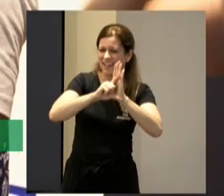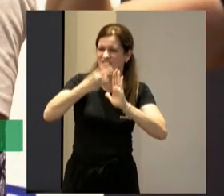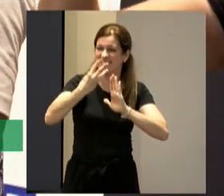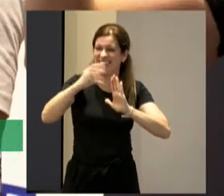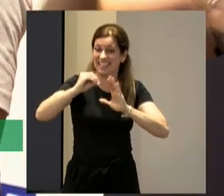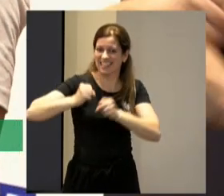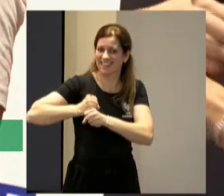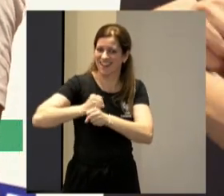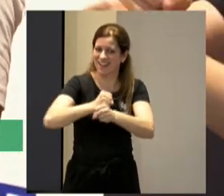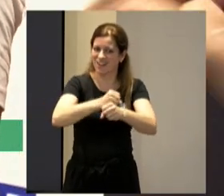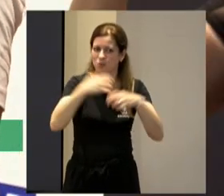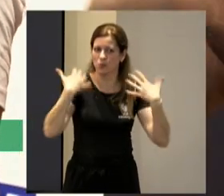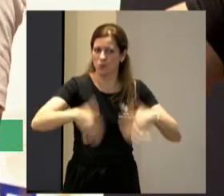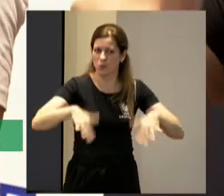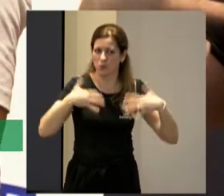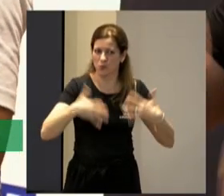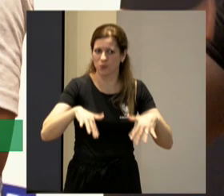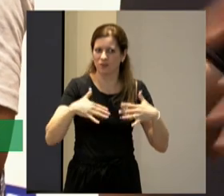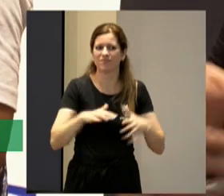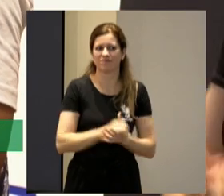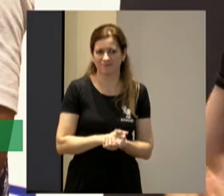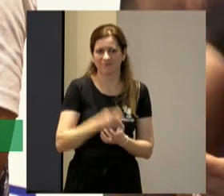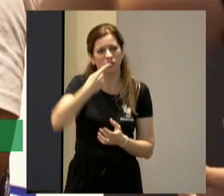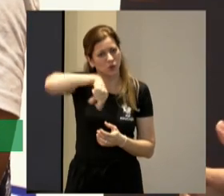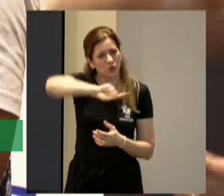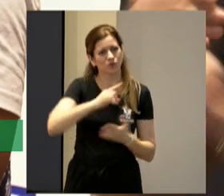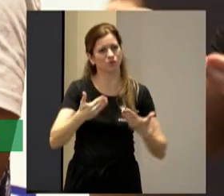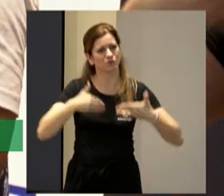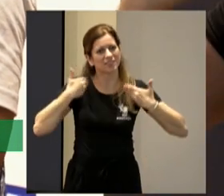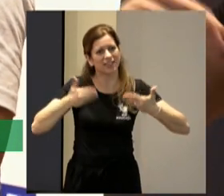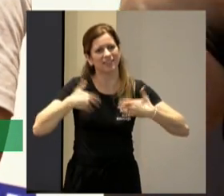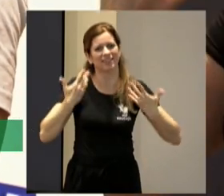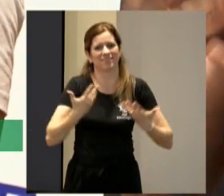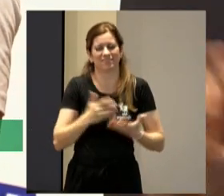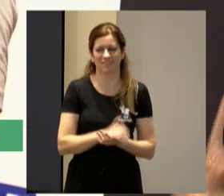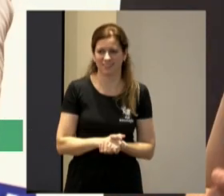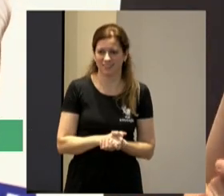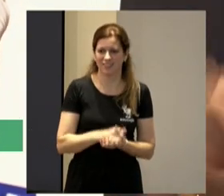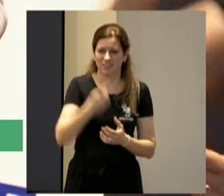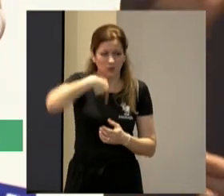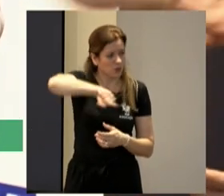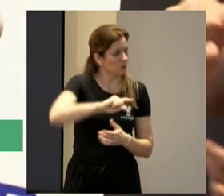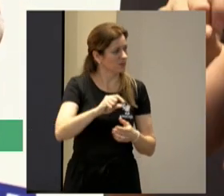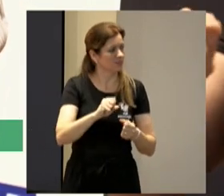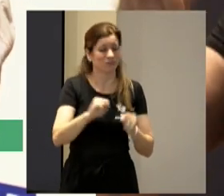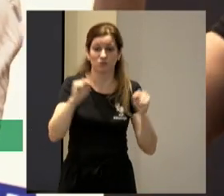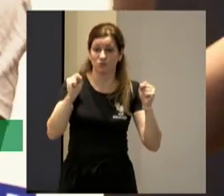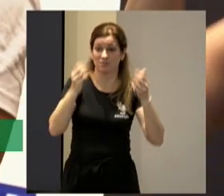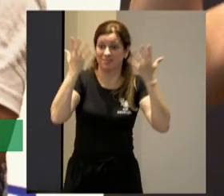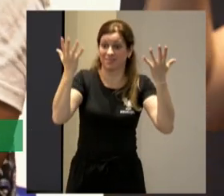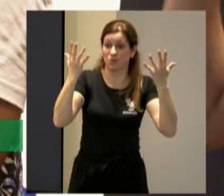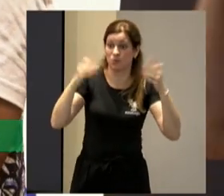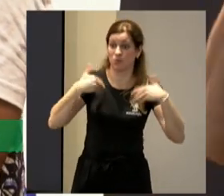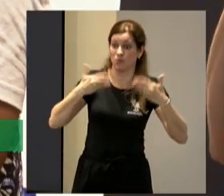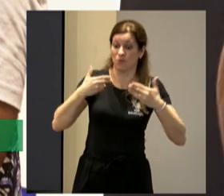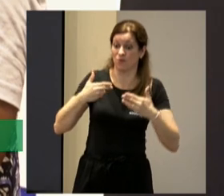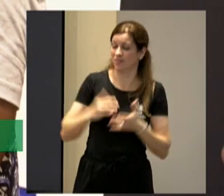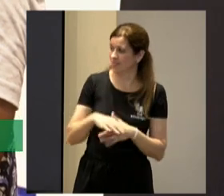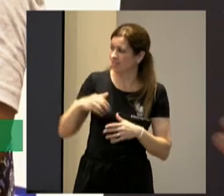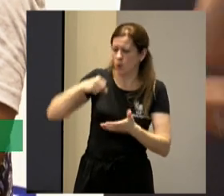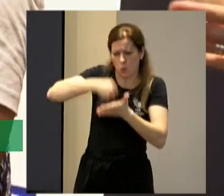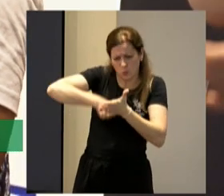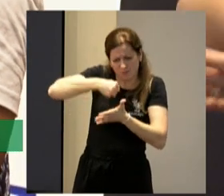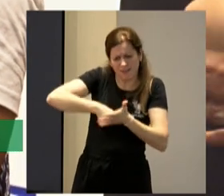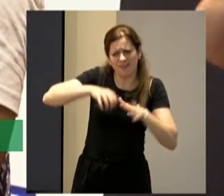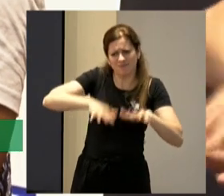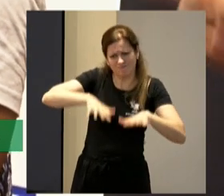anos de vigência e atuação. Nós somos os únicos que podemos celebrar um programa com 21 anos de atuação.